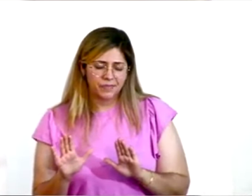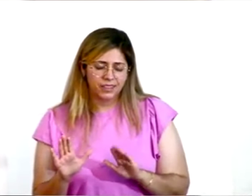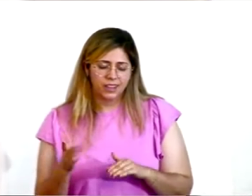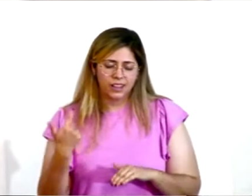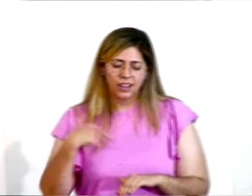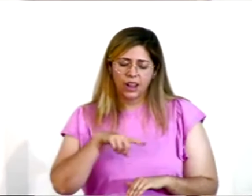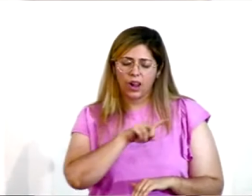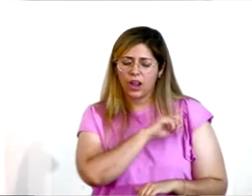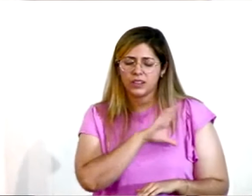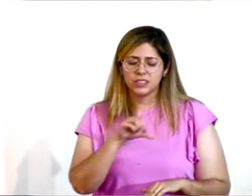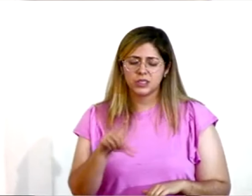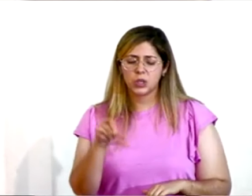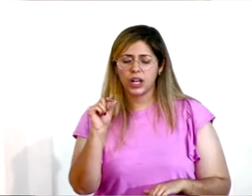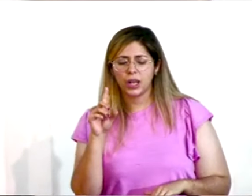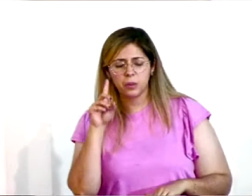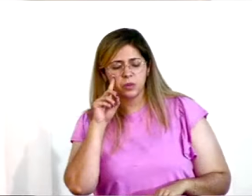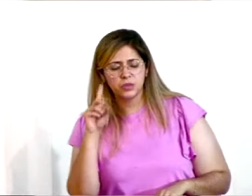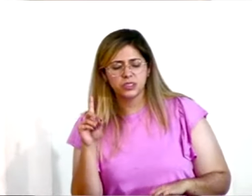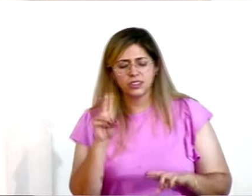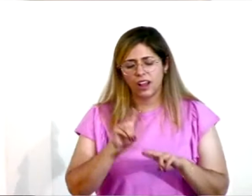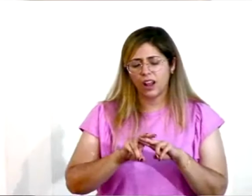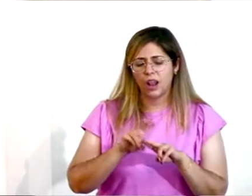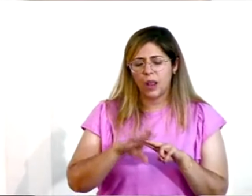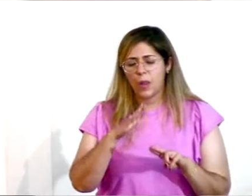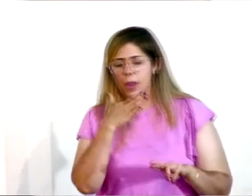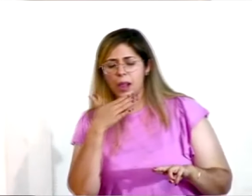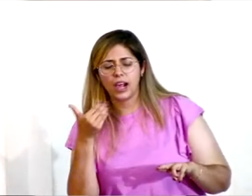para ir para a igreja, nem melhores lugares para se estar.